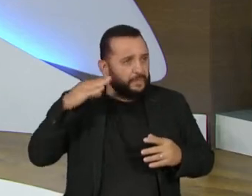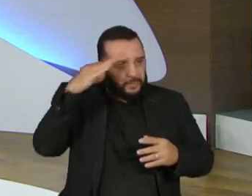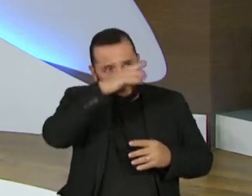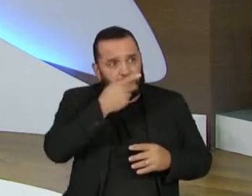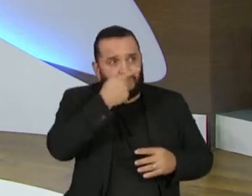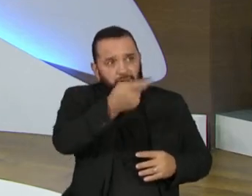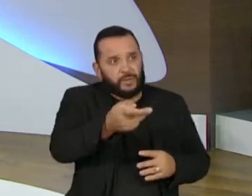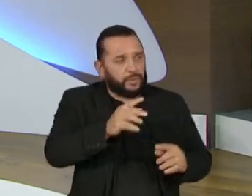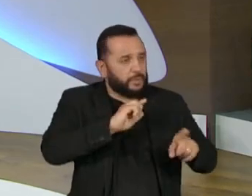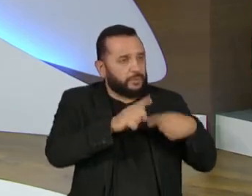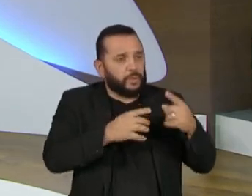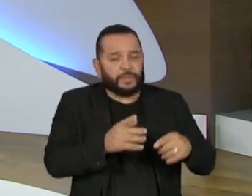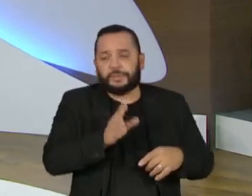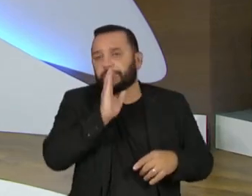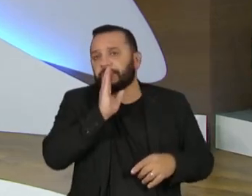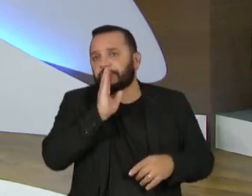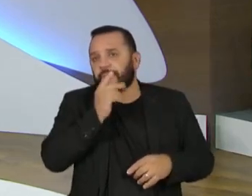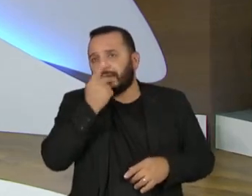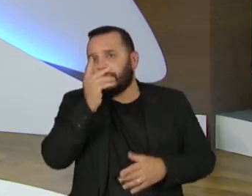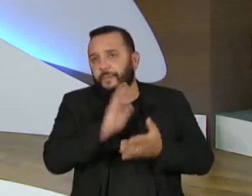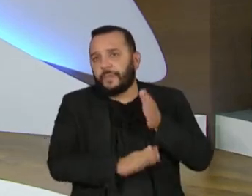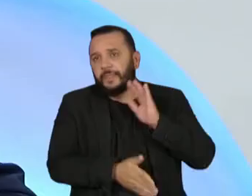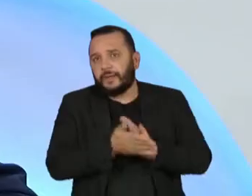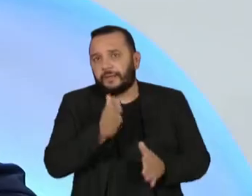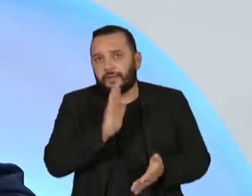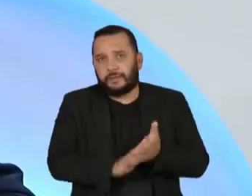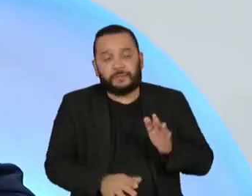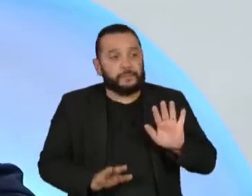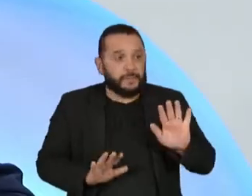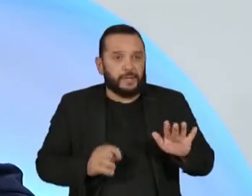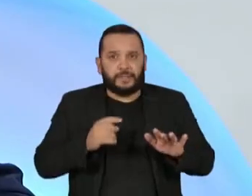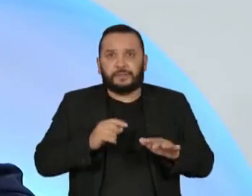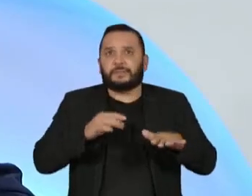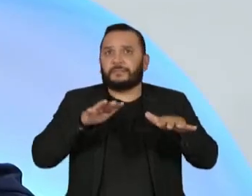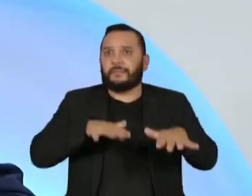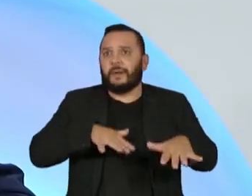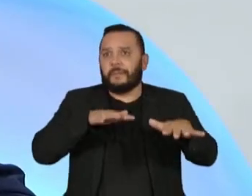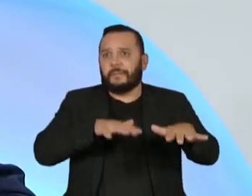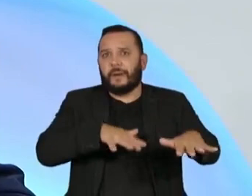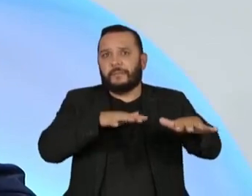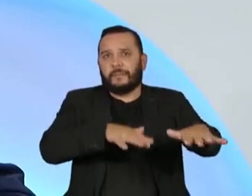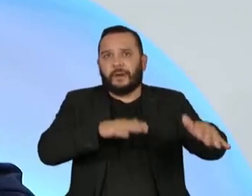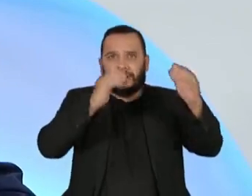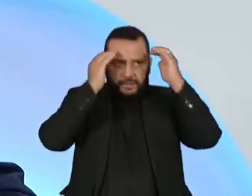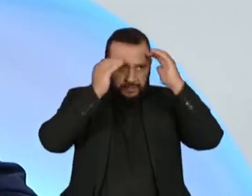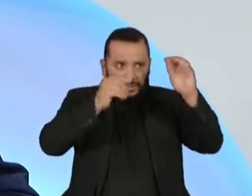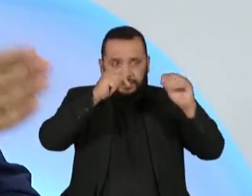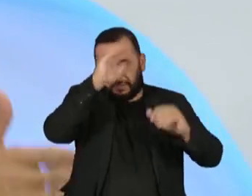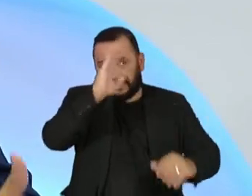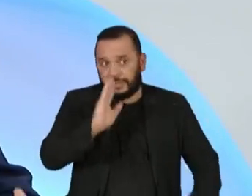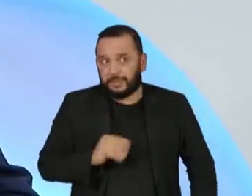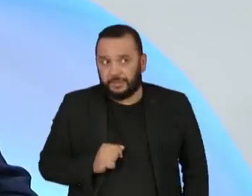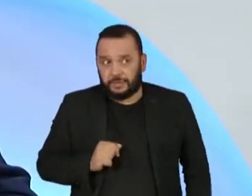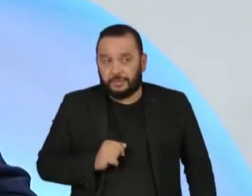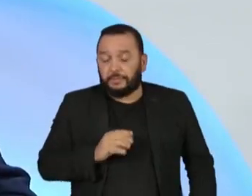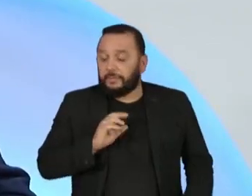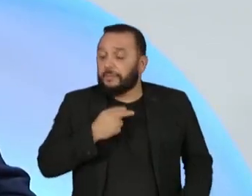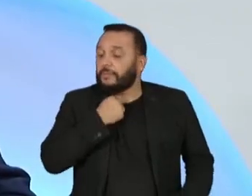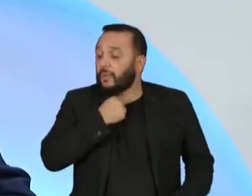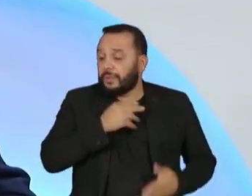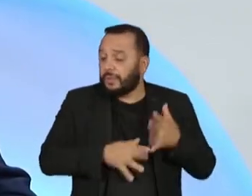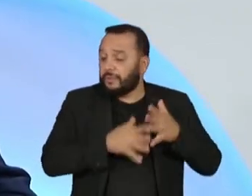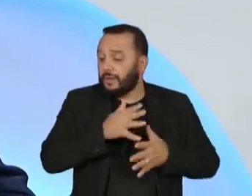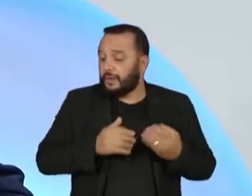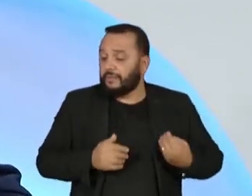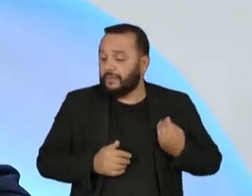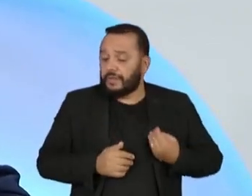e depois não se pronunciou mais sobre isso agora a manifestação ela tem que ser respeitada no Brasil desde que ela não atrapalha a